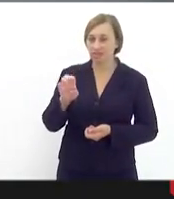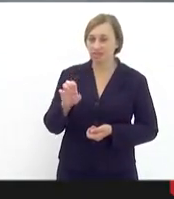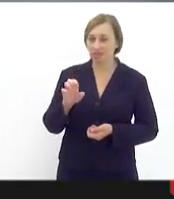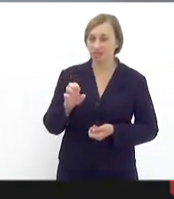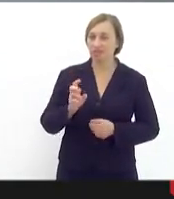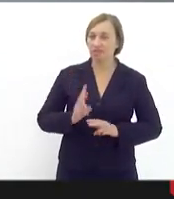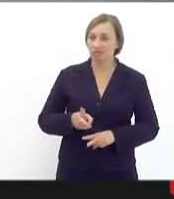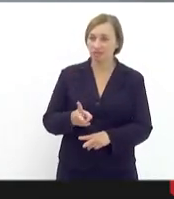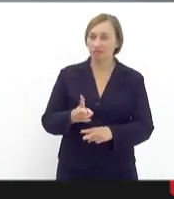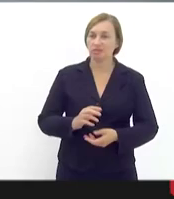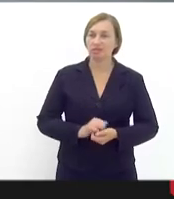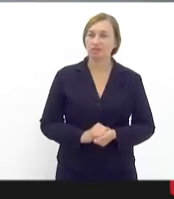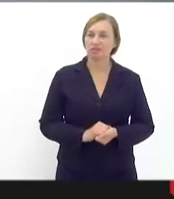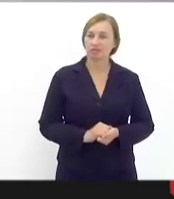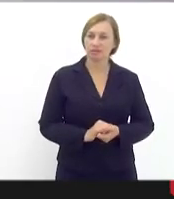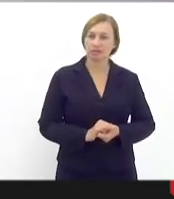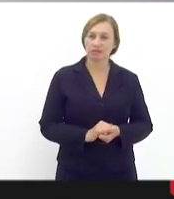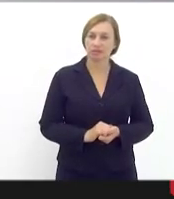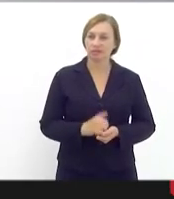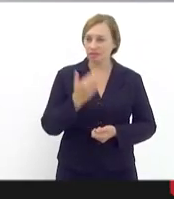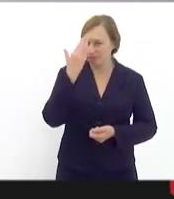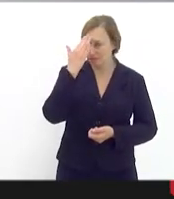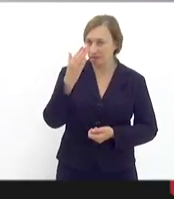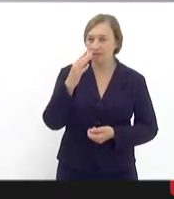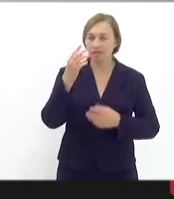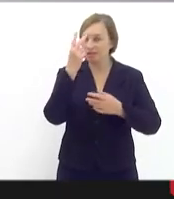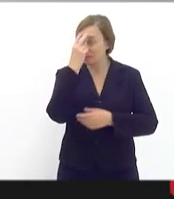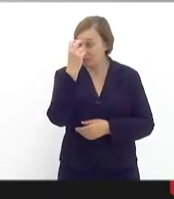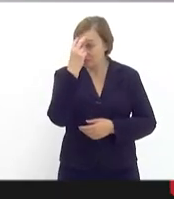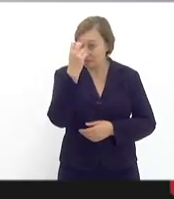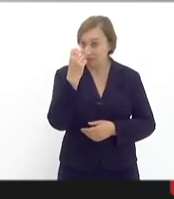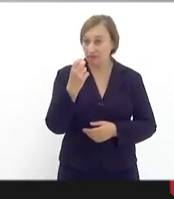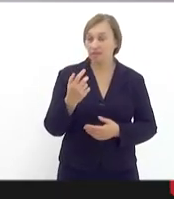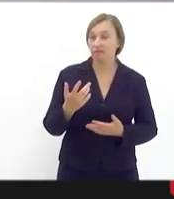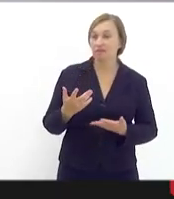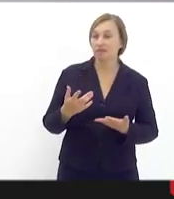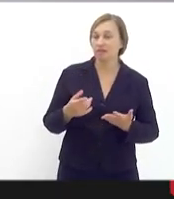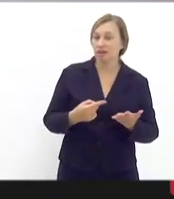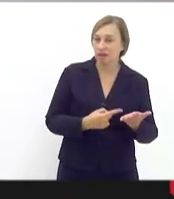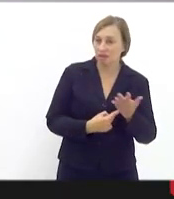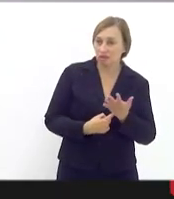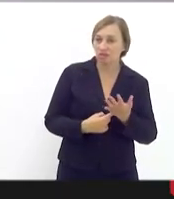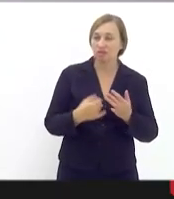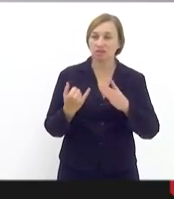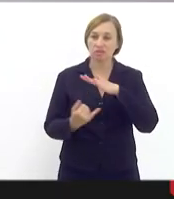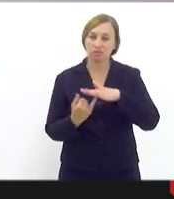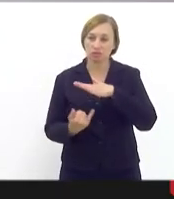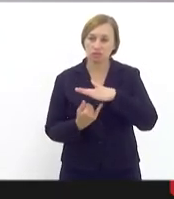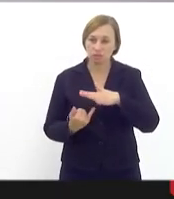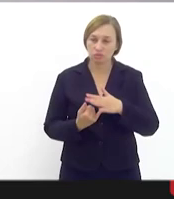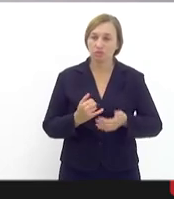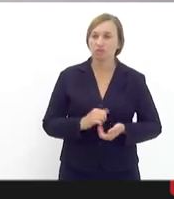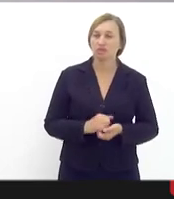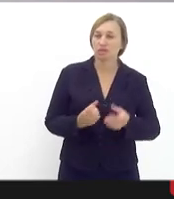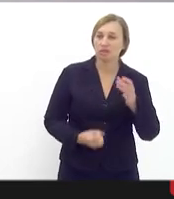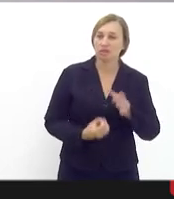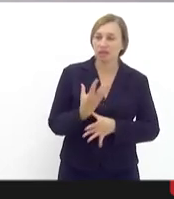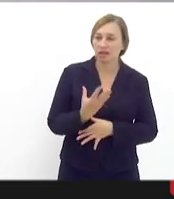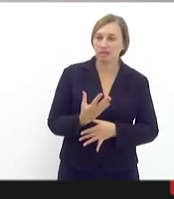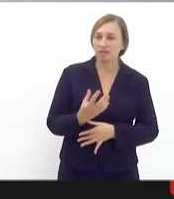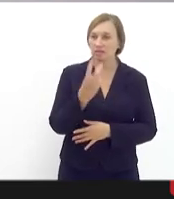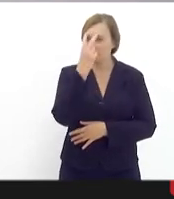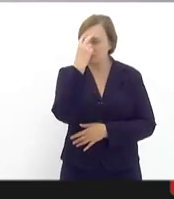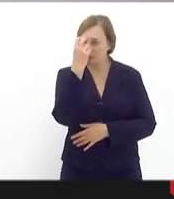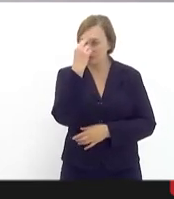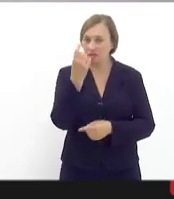vamos avançar. De novo, obrigada, Felipe, acho que tem muito a contribuir, inclusive com o Instituto Vero, que é esse instituto criado pelo Felipe para